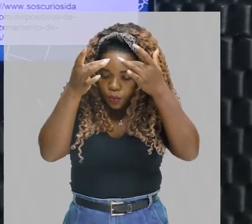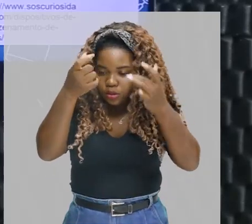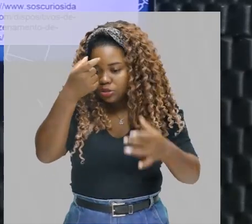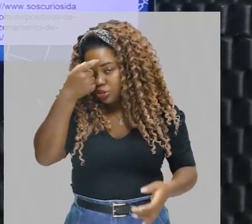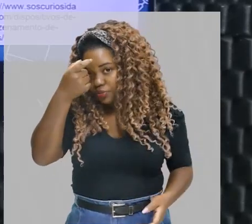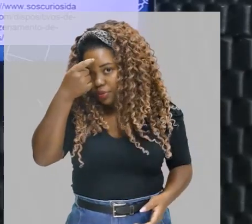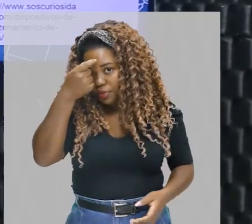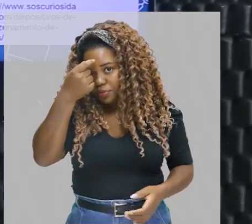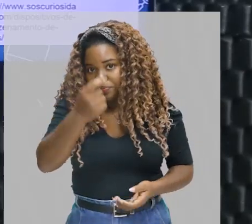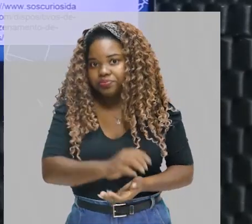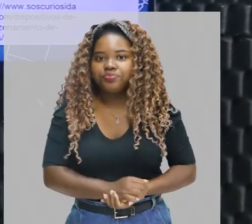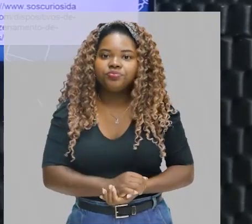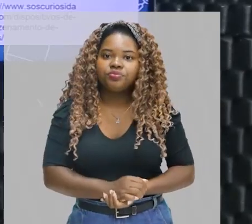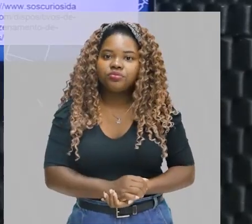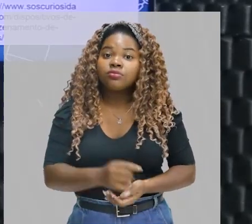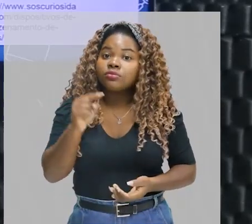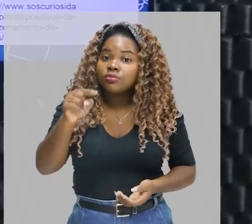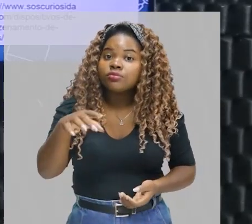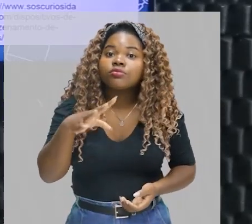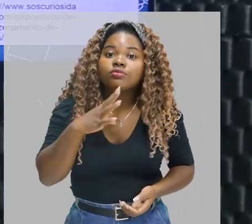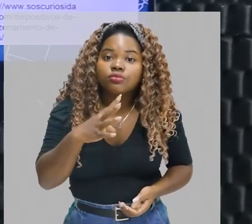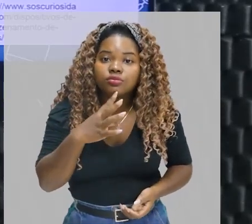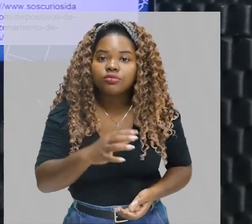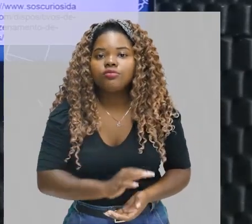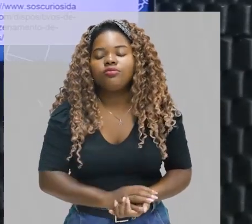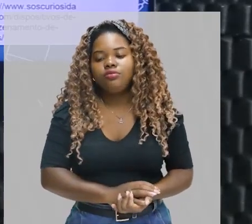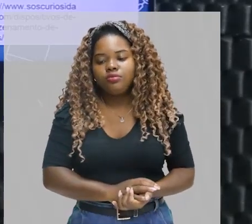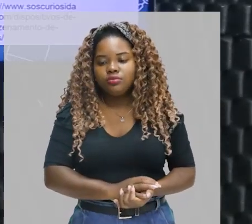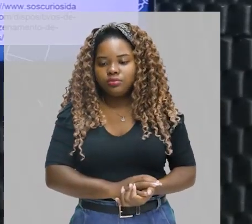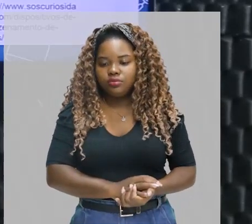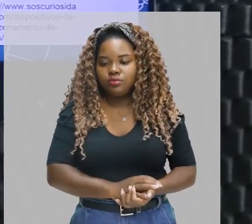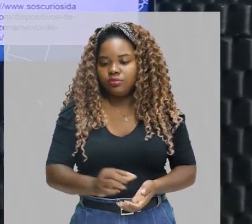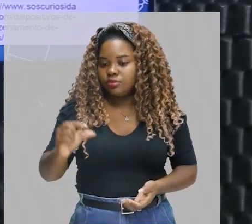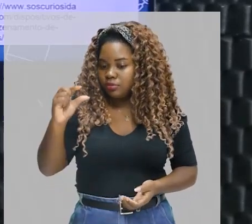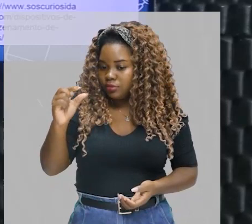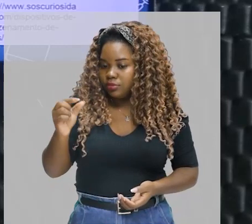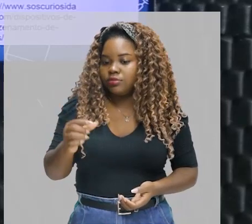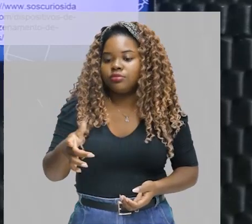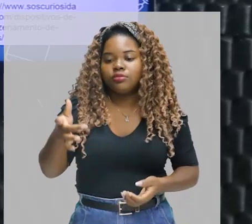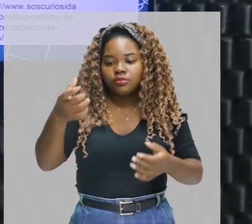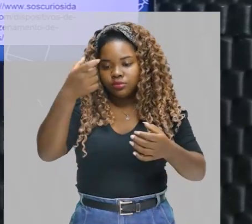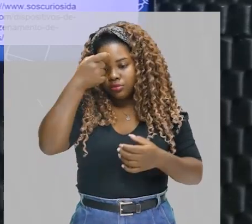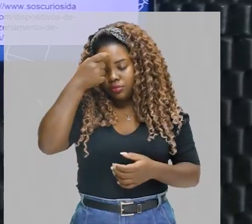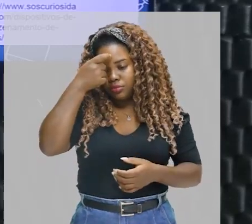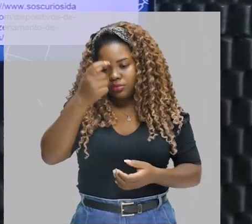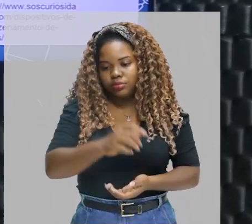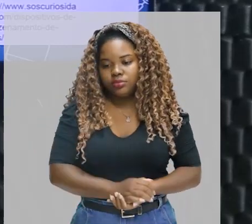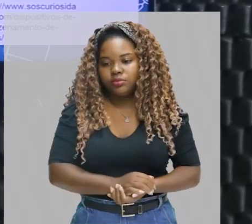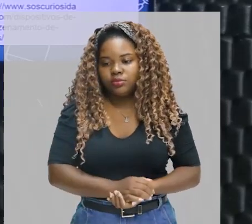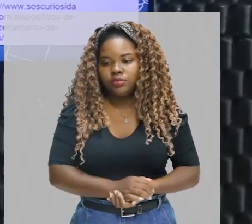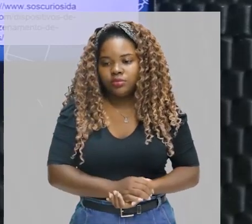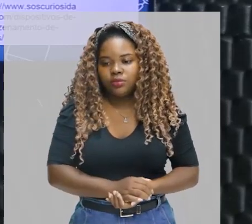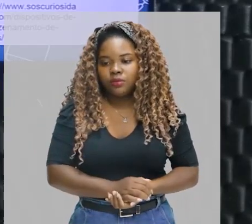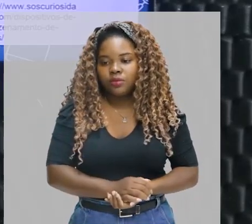Esse aqui vocês conhecem muito bem, certo? O aparelho celular de vocês, o smartphone de